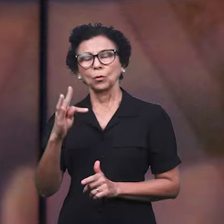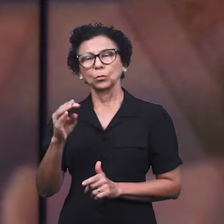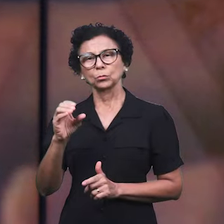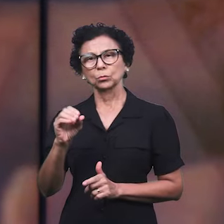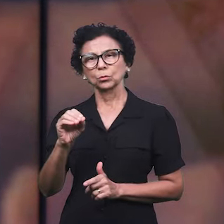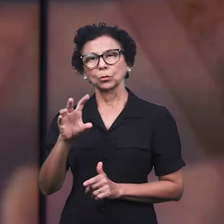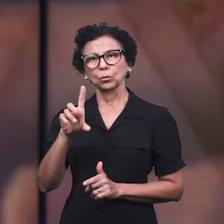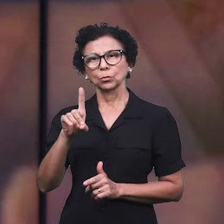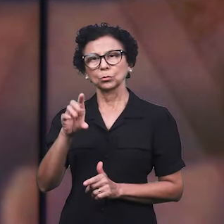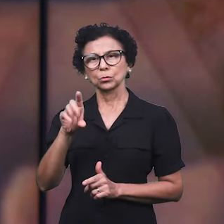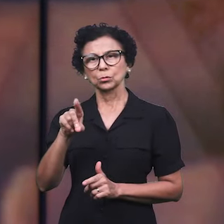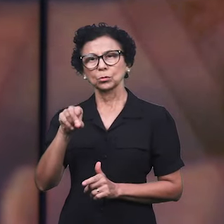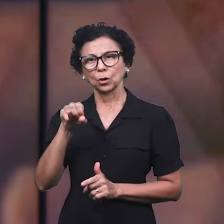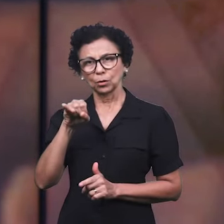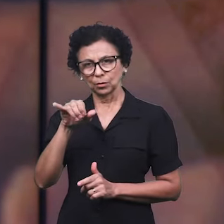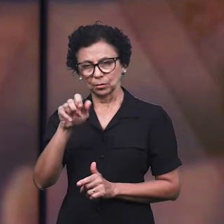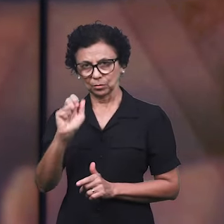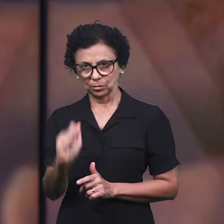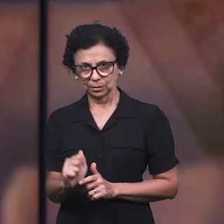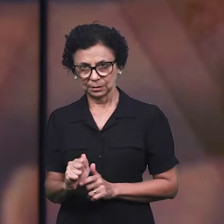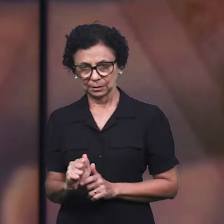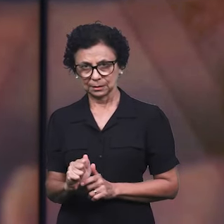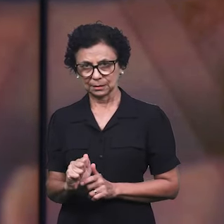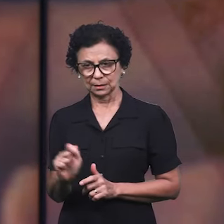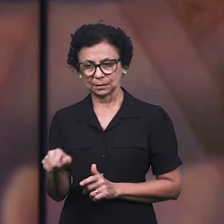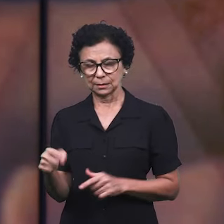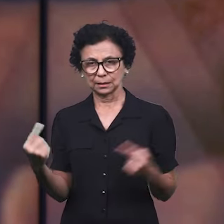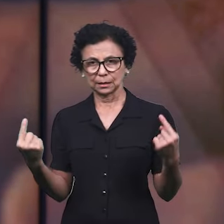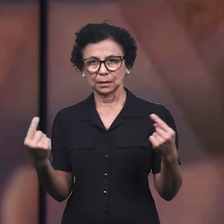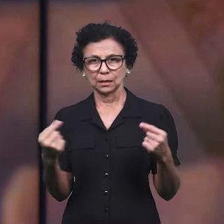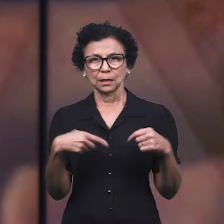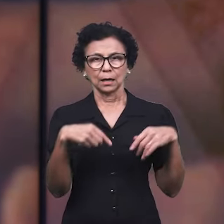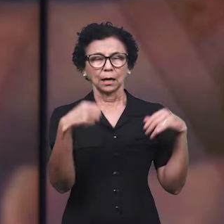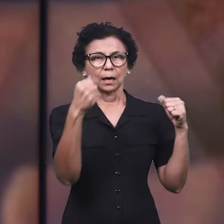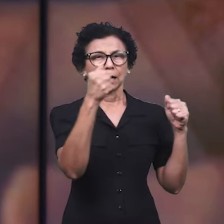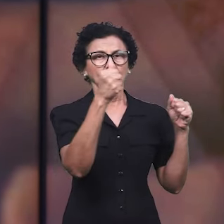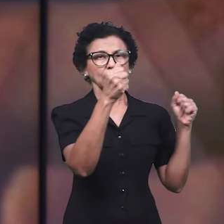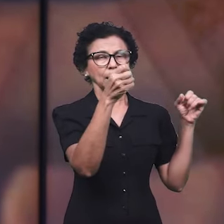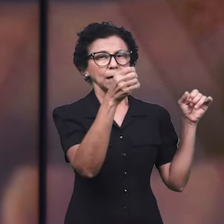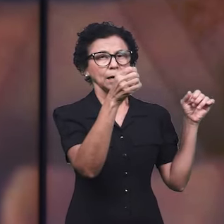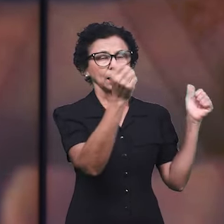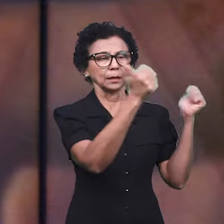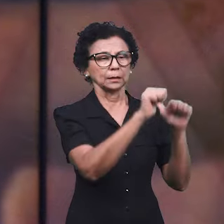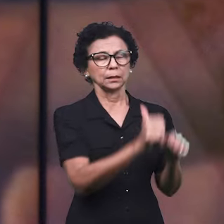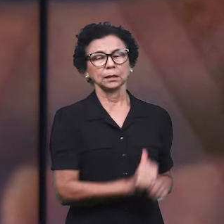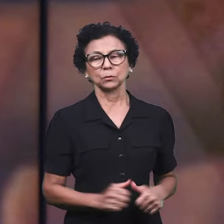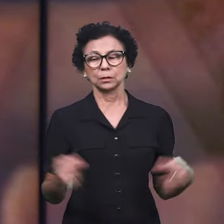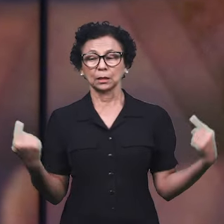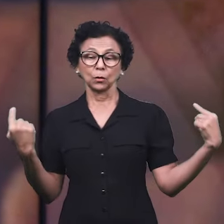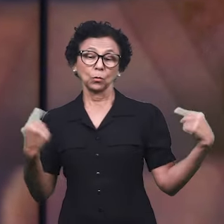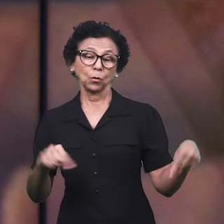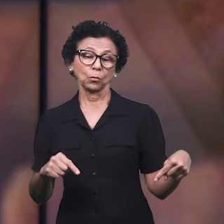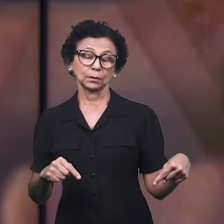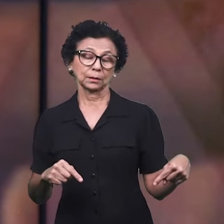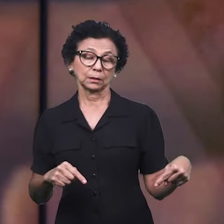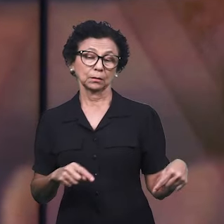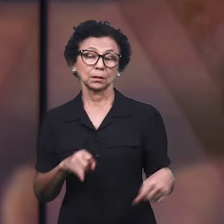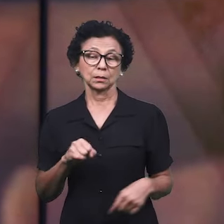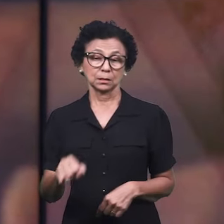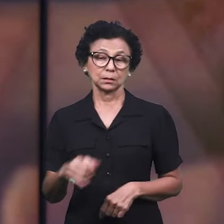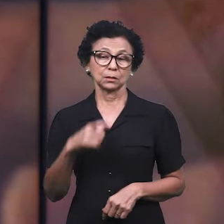Então, o rei lá da parte do Império Bizantino, ele colocou uma ordem lá, o seguinte: quem